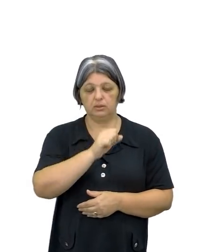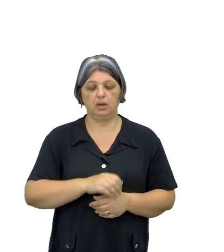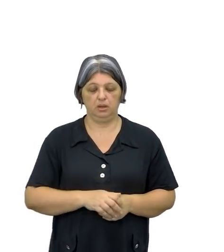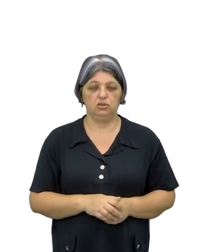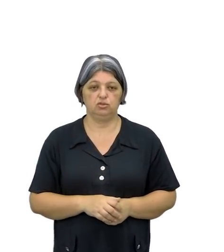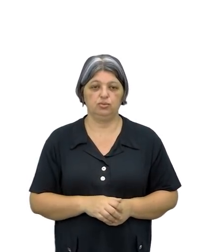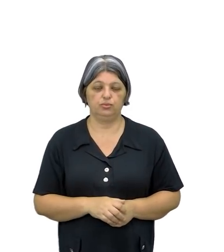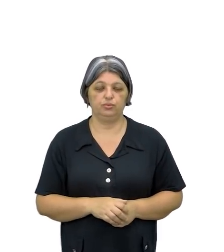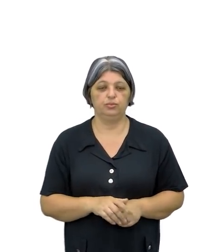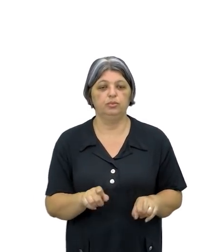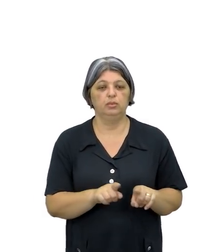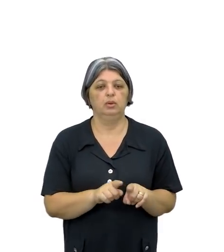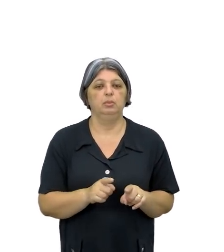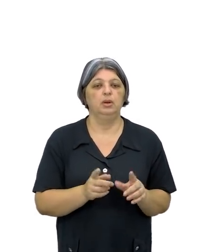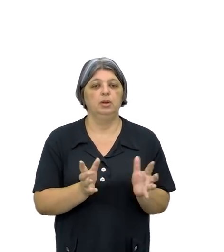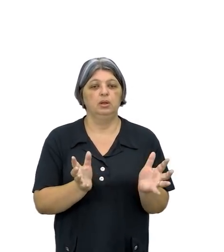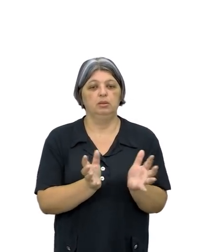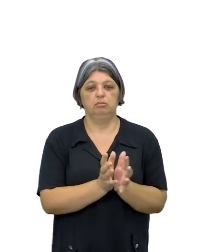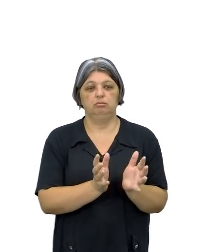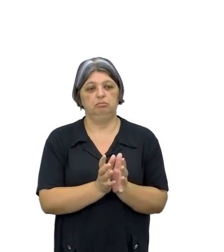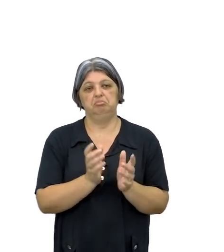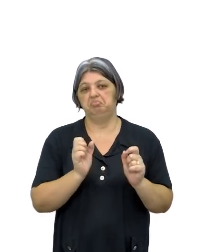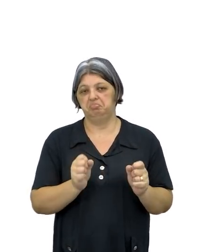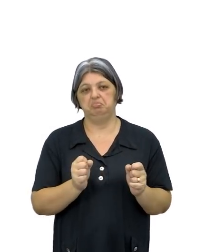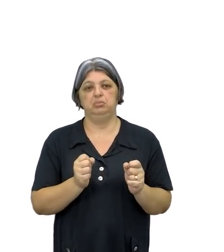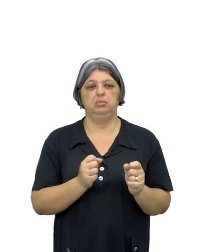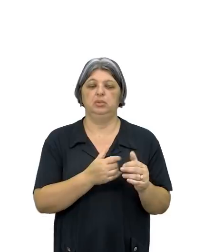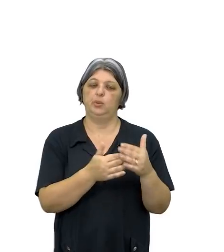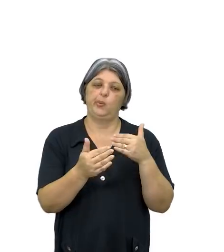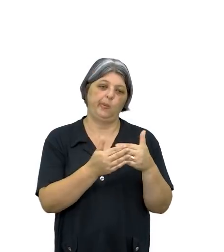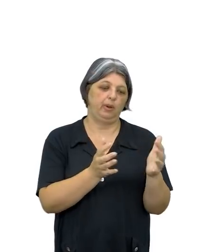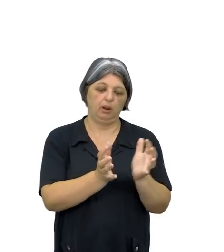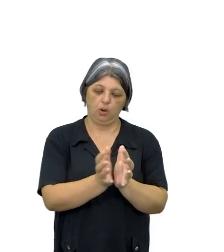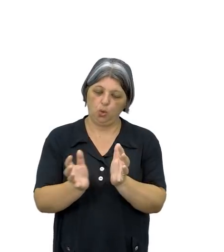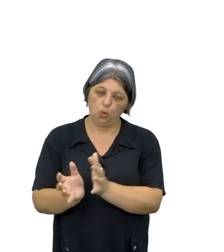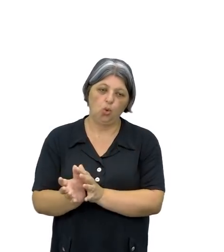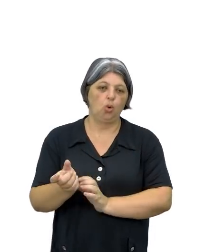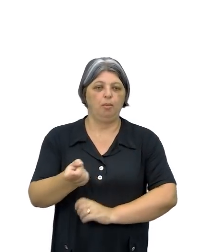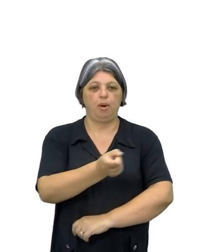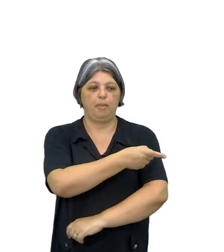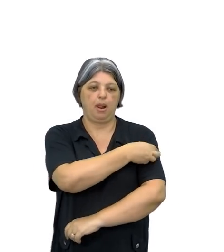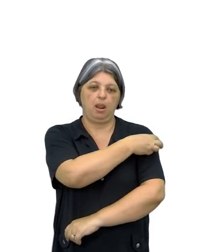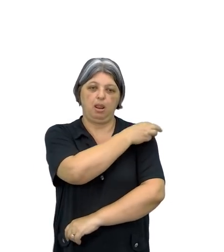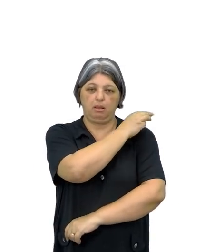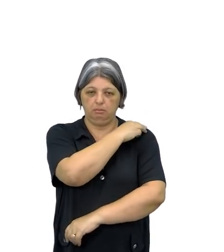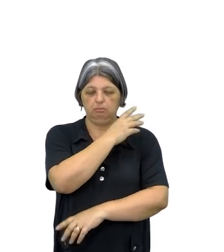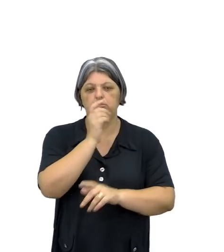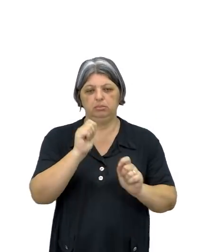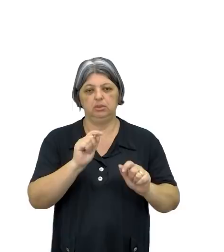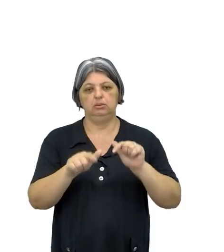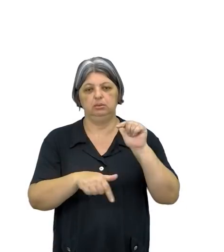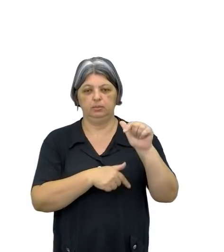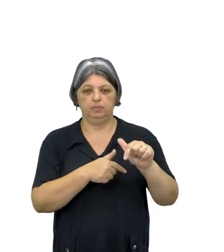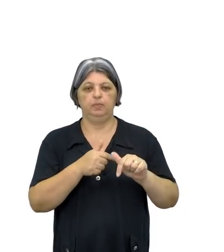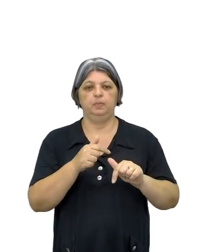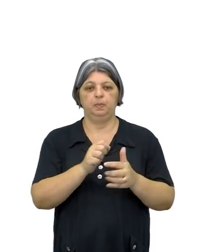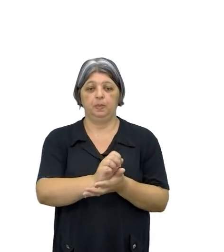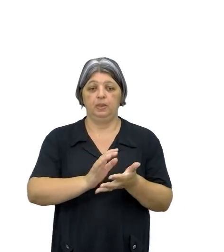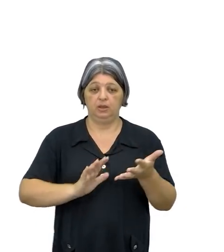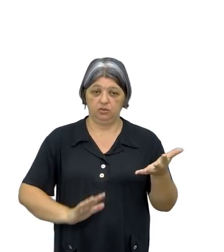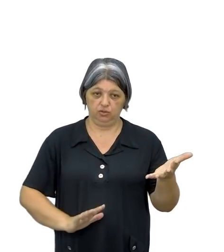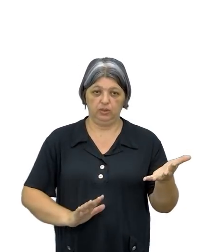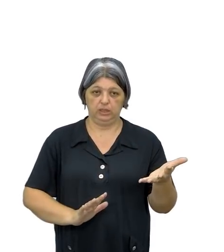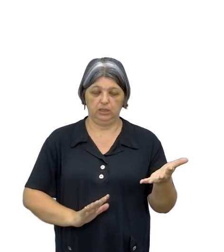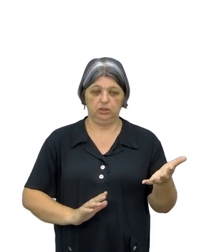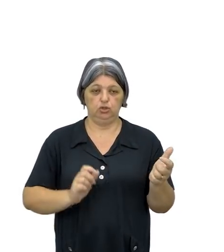encontram, independentemente do ano, série de origem ou de turma. Aqui, quando eu for trabalhar as atividades com os